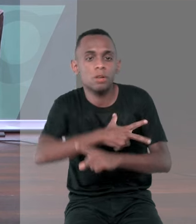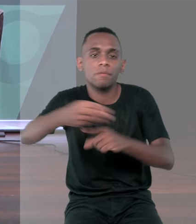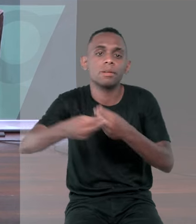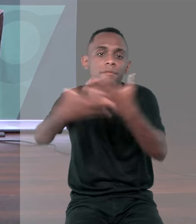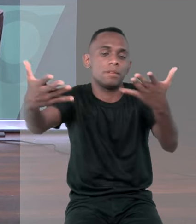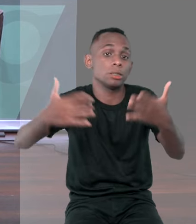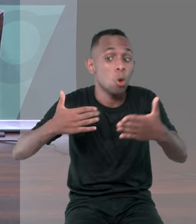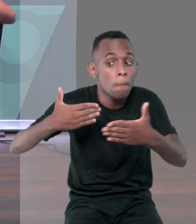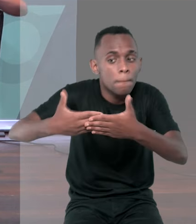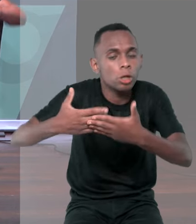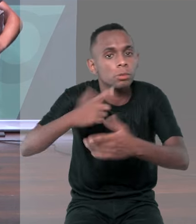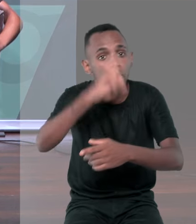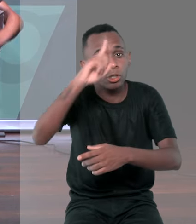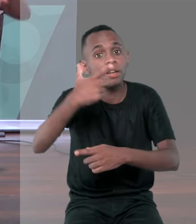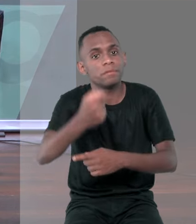livro.